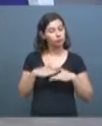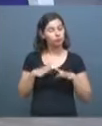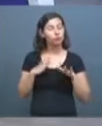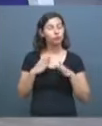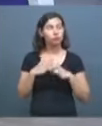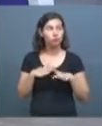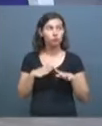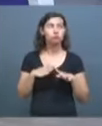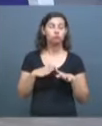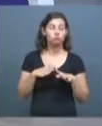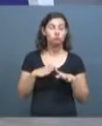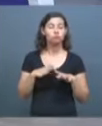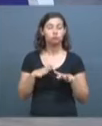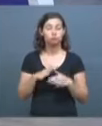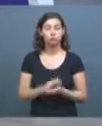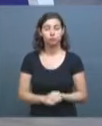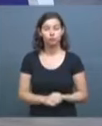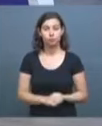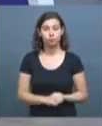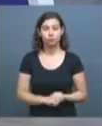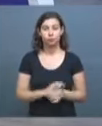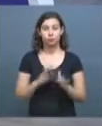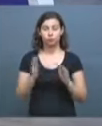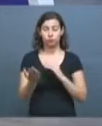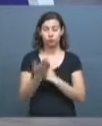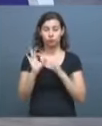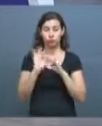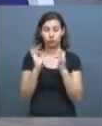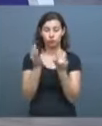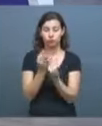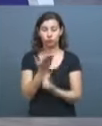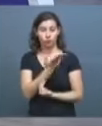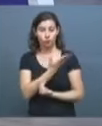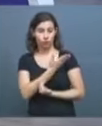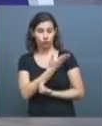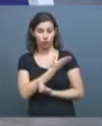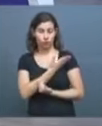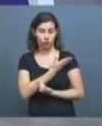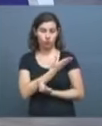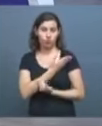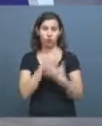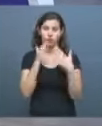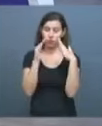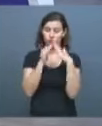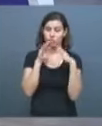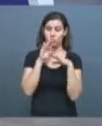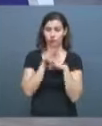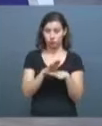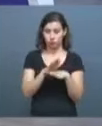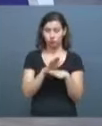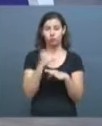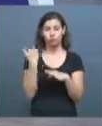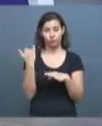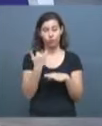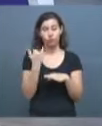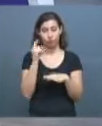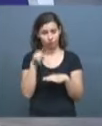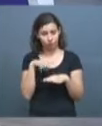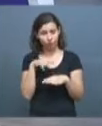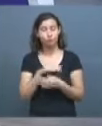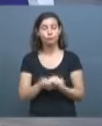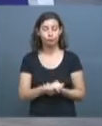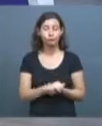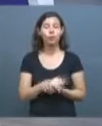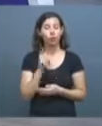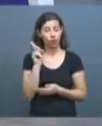ajuda de amigos, da família em casos agudos de estresse é importante, né? Para debelar essa coisa. Com certeza. Eu penso que